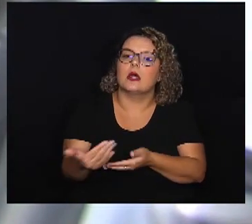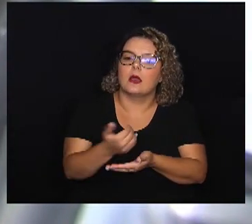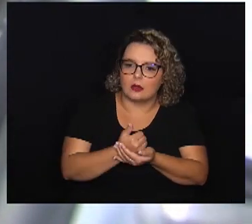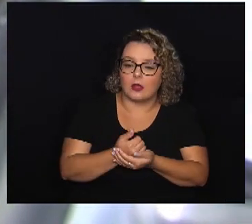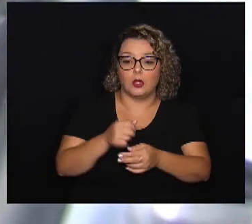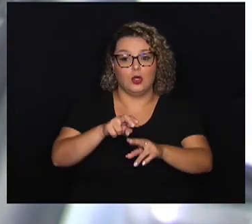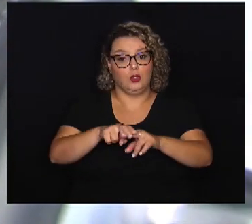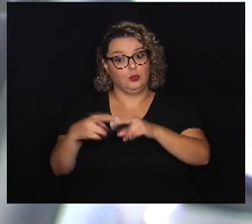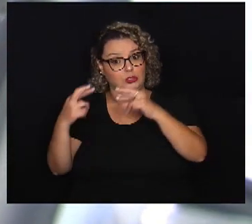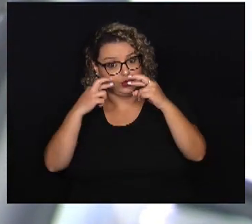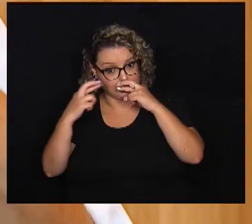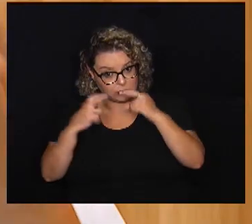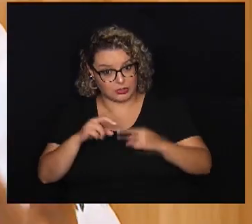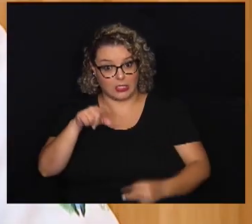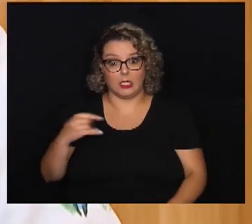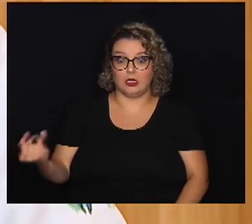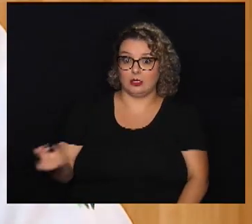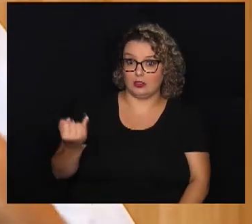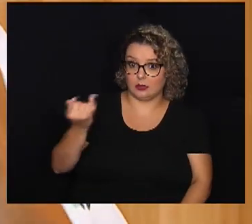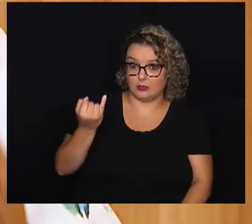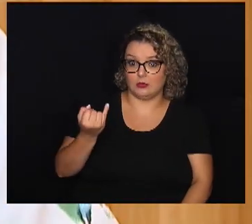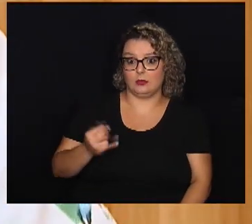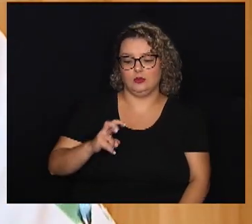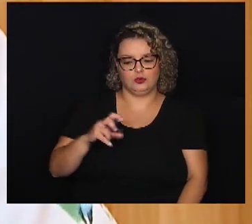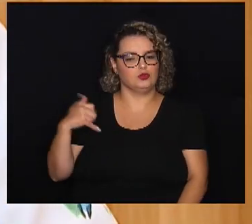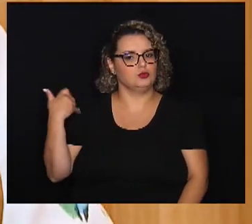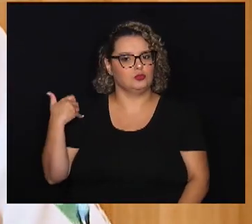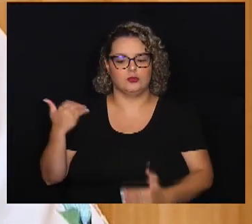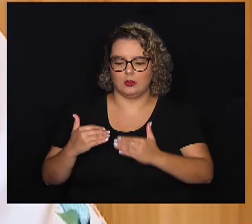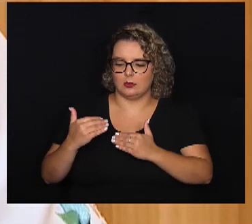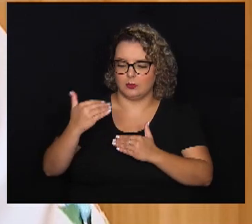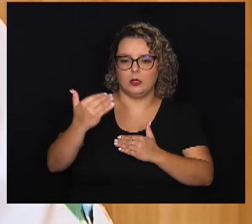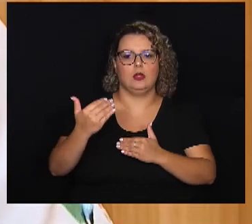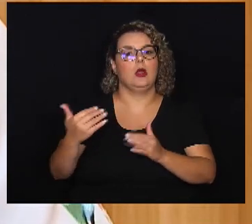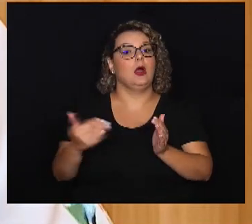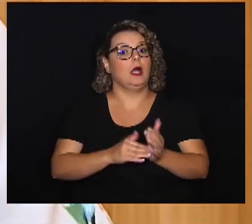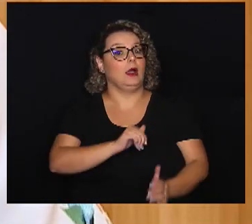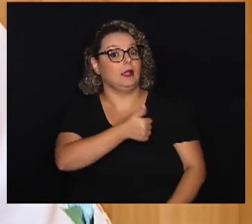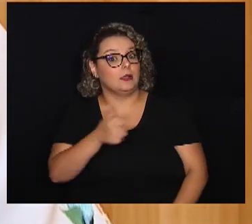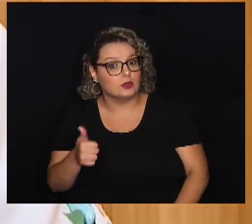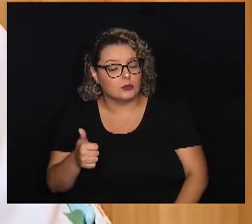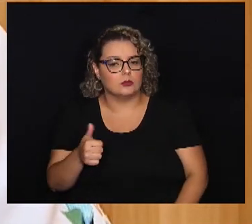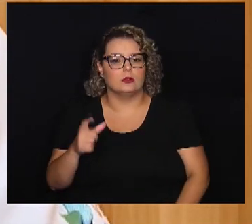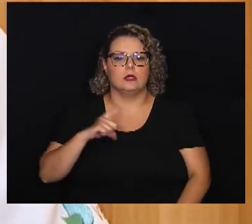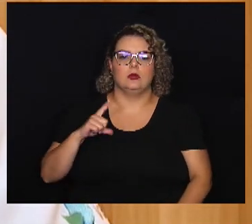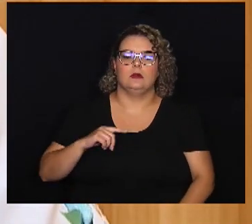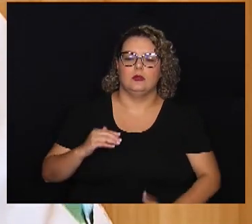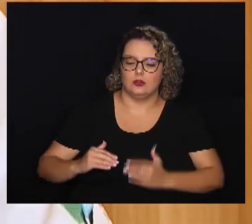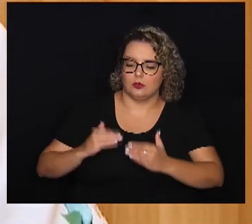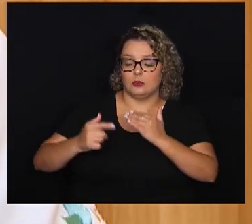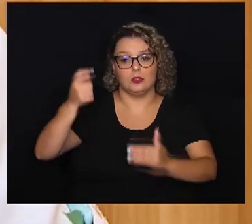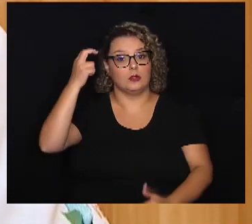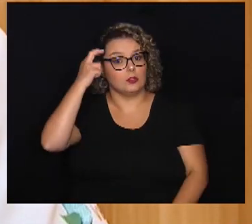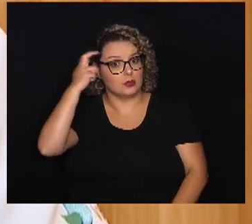a supervisão é essencial. Dos 5 anos em diante, até os 11 anos, ela vai tendo um crescimento